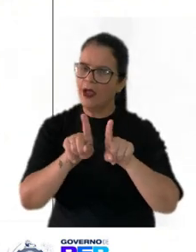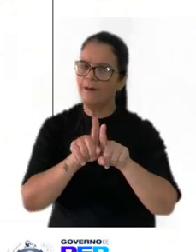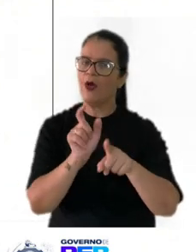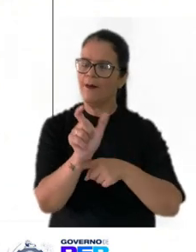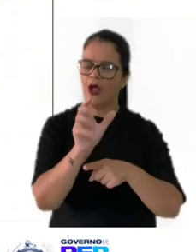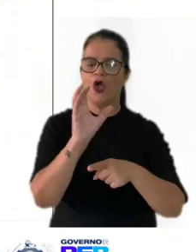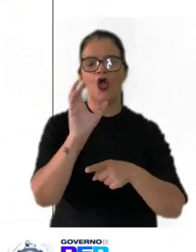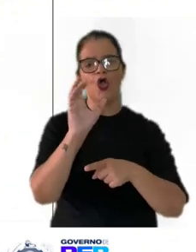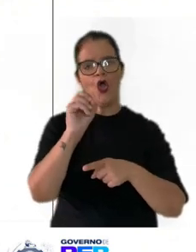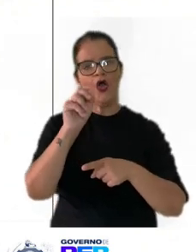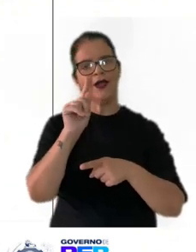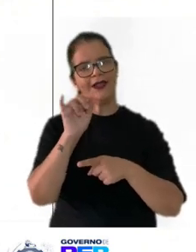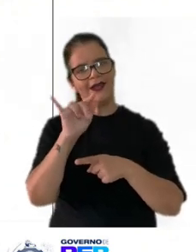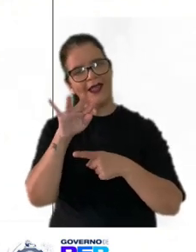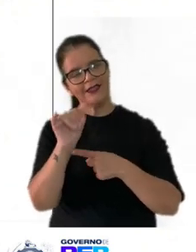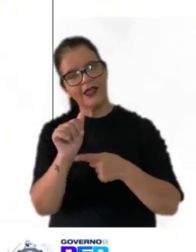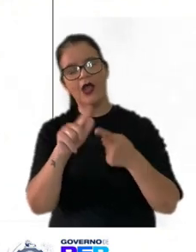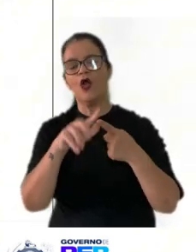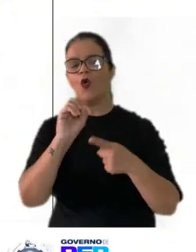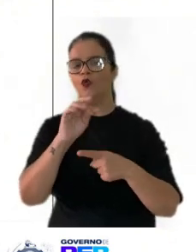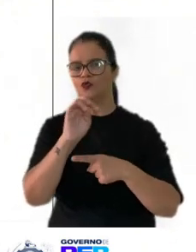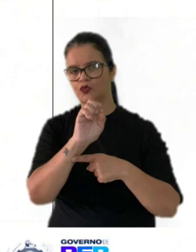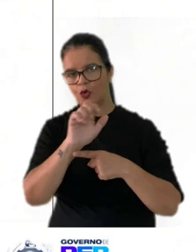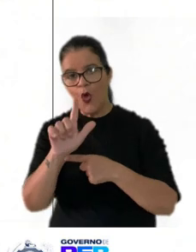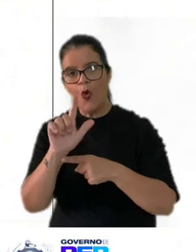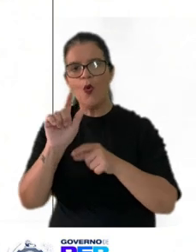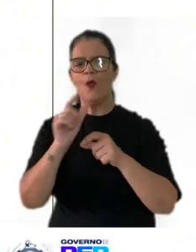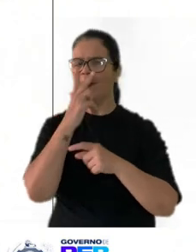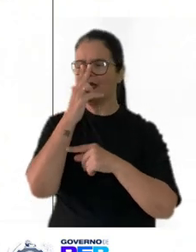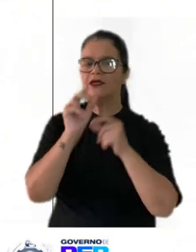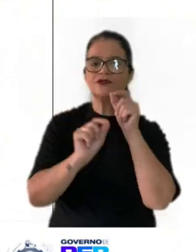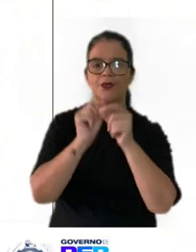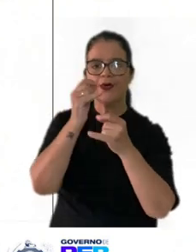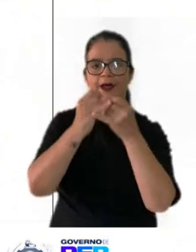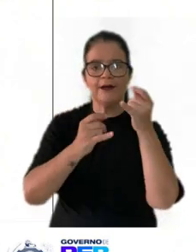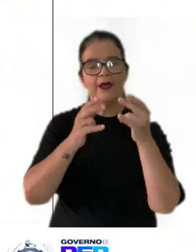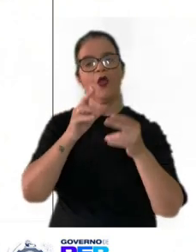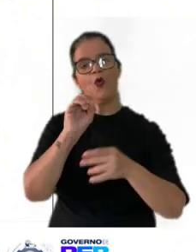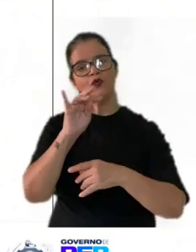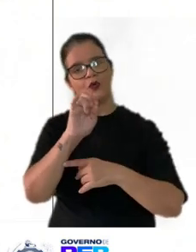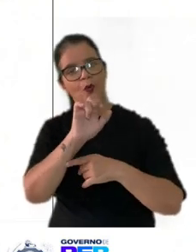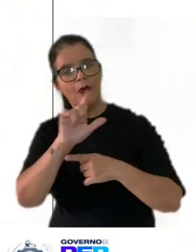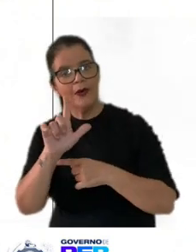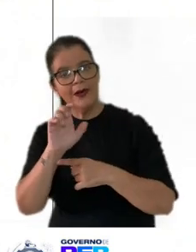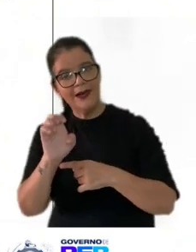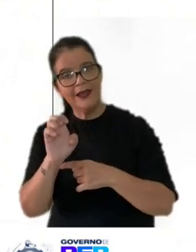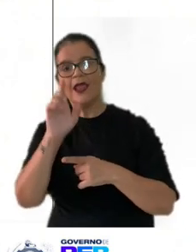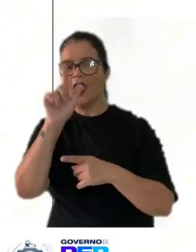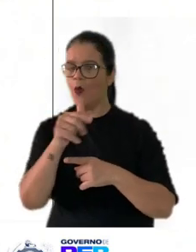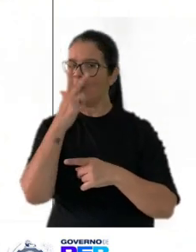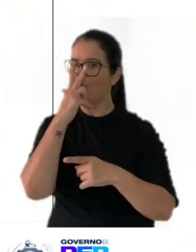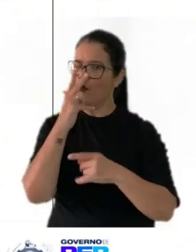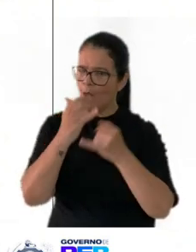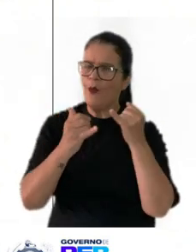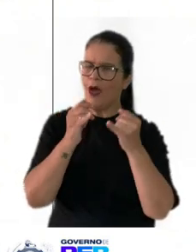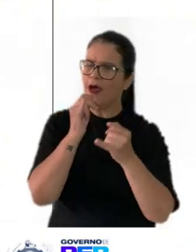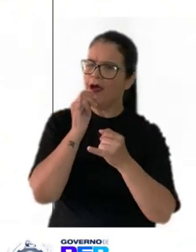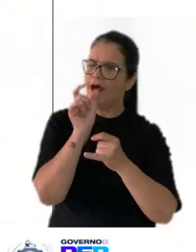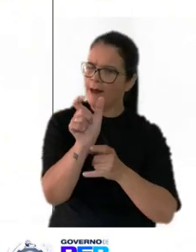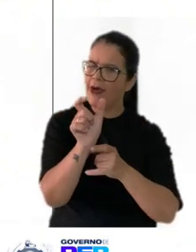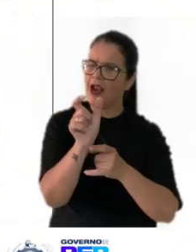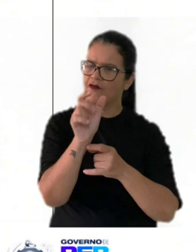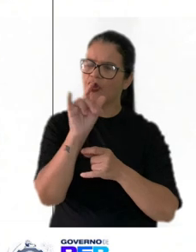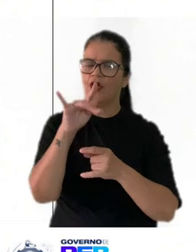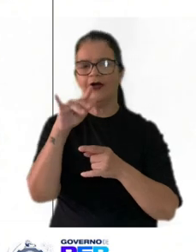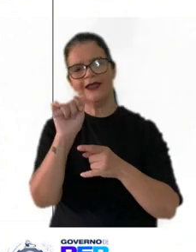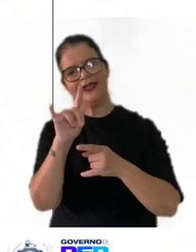e Control parece com o que? Controle é uma palavra cognata também então aqui a gente já consegue mais ou menos construir